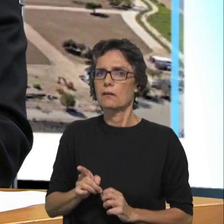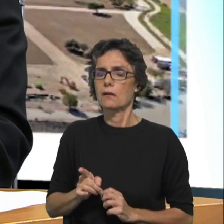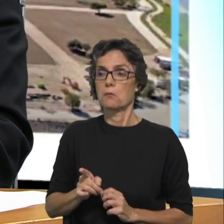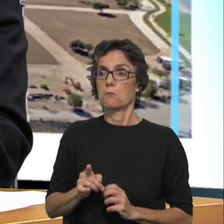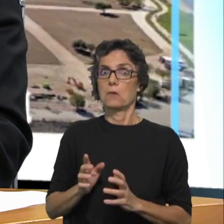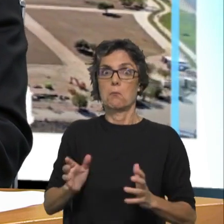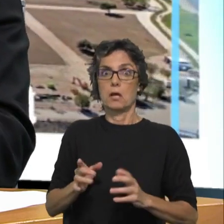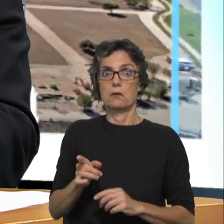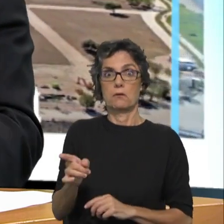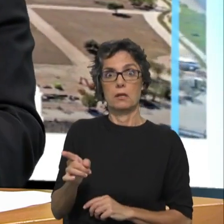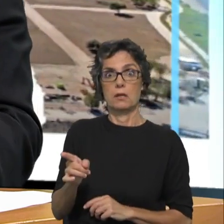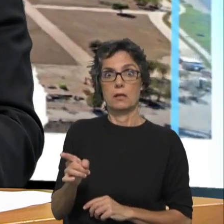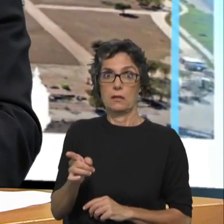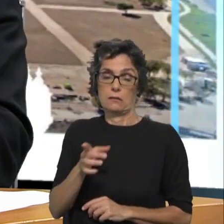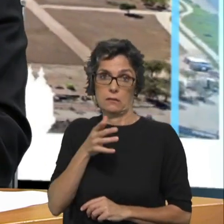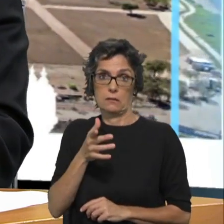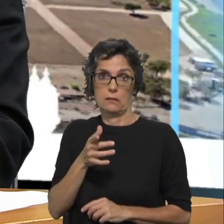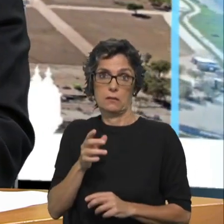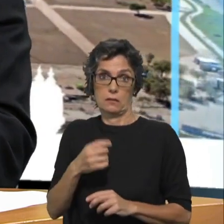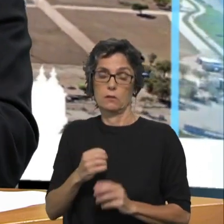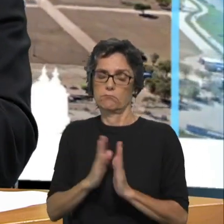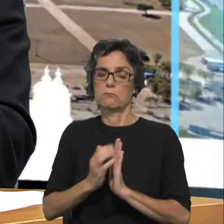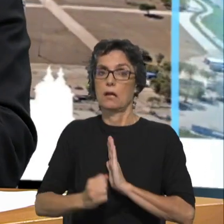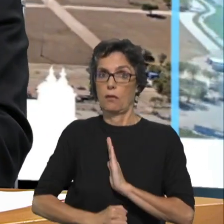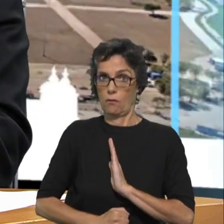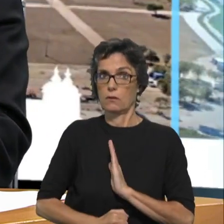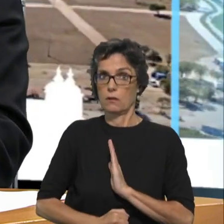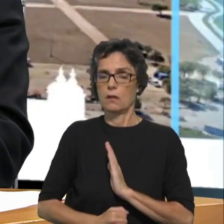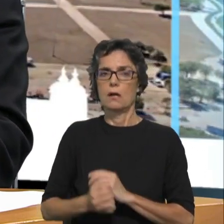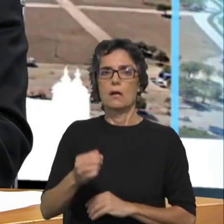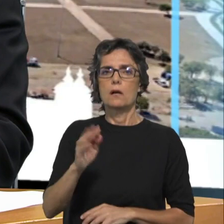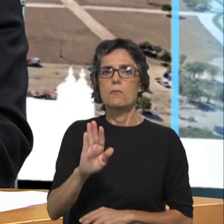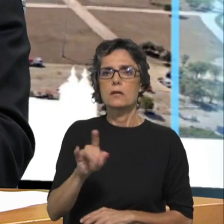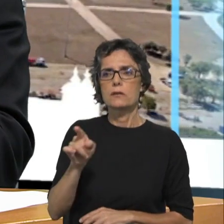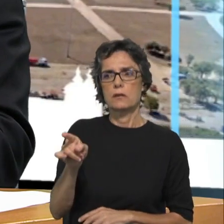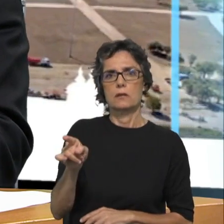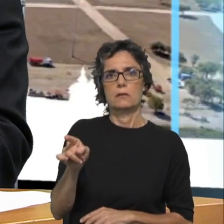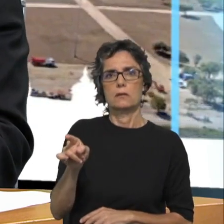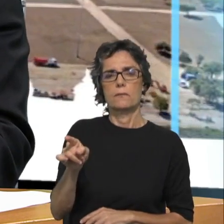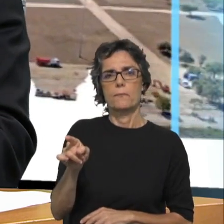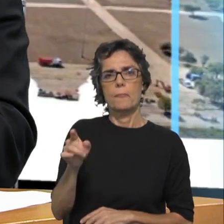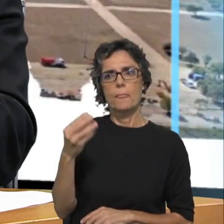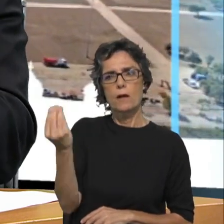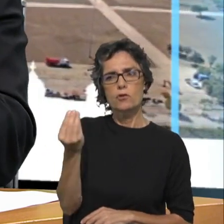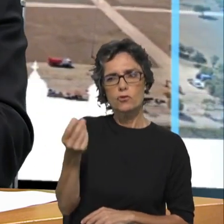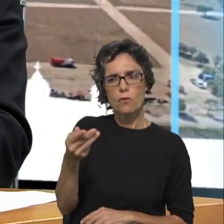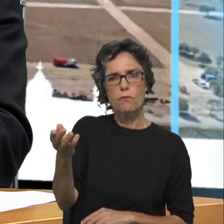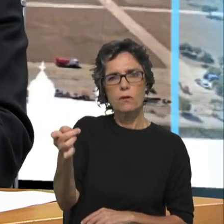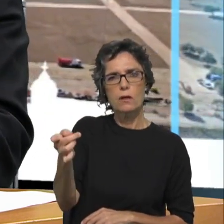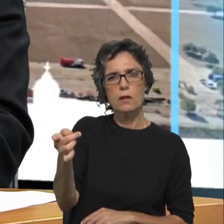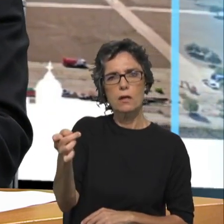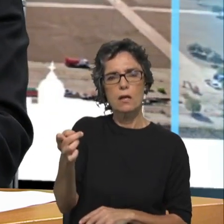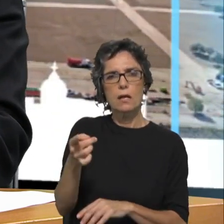esmagadora maioria se dizem católicos. Mas nessa religiosidade dos jovens, eu diria que o facto mais